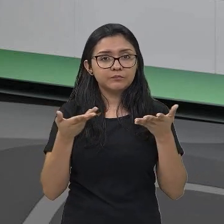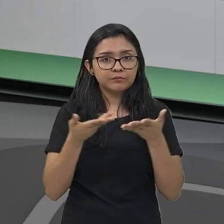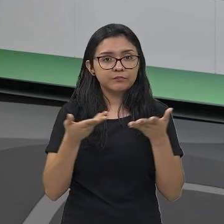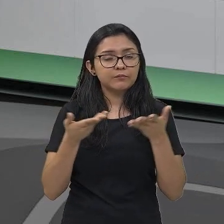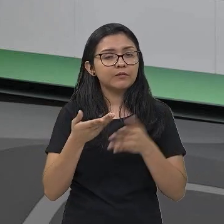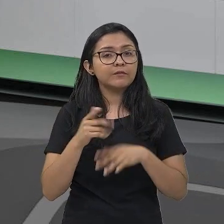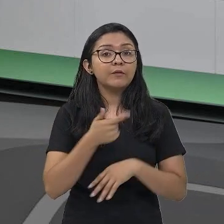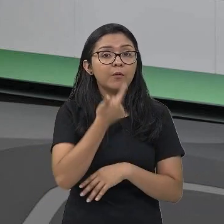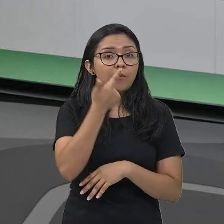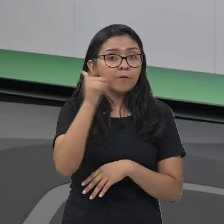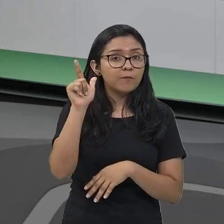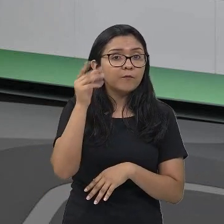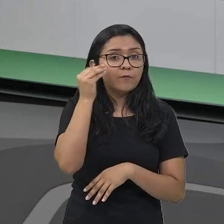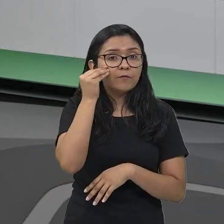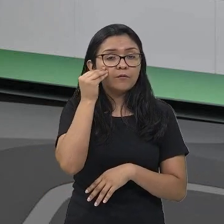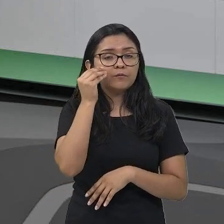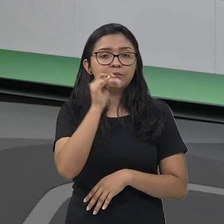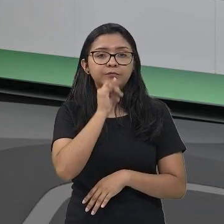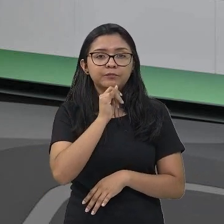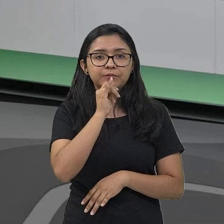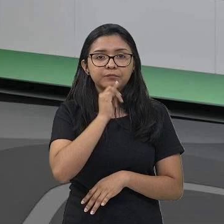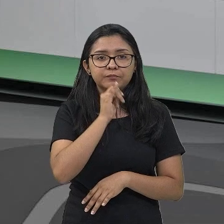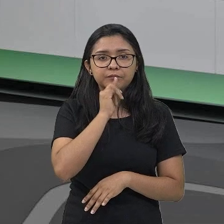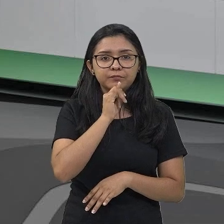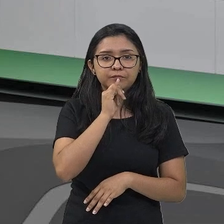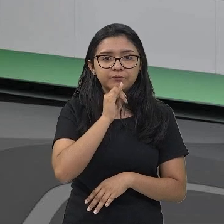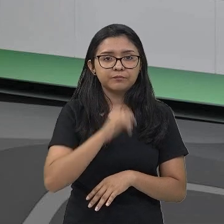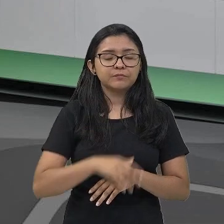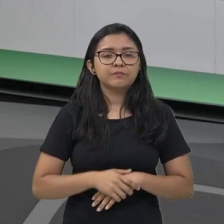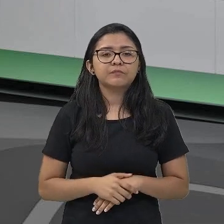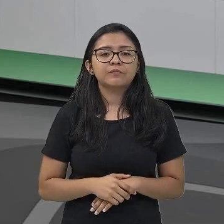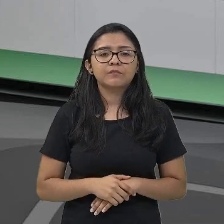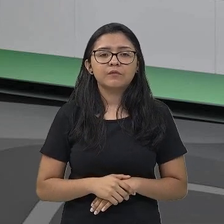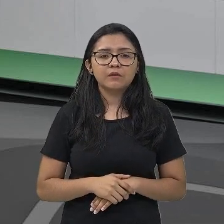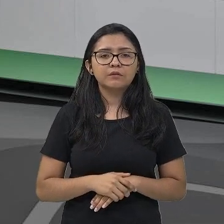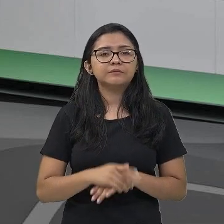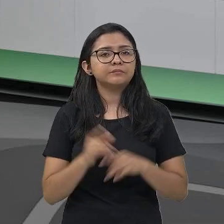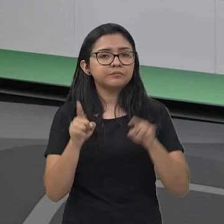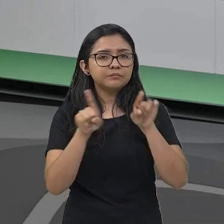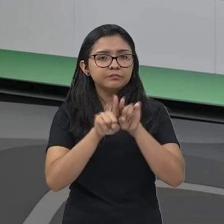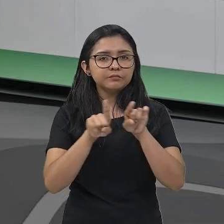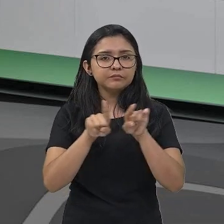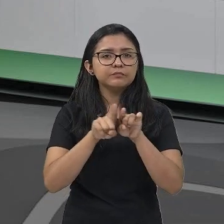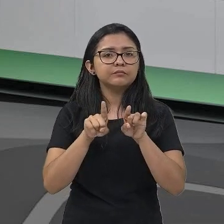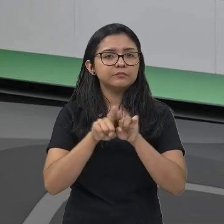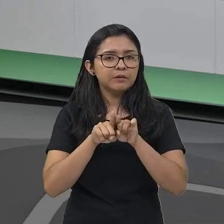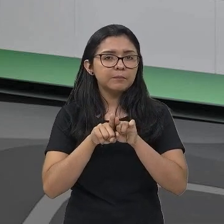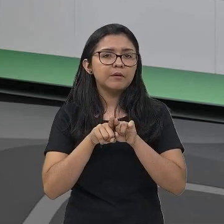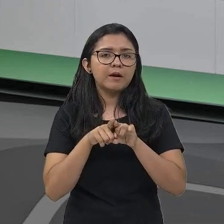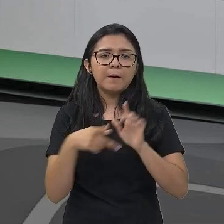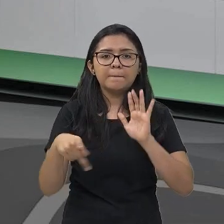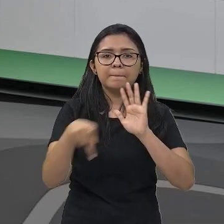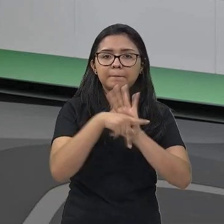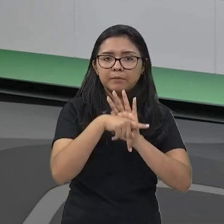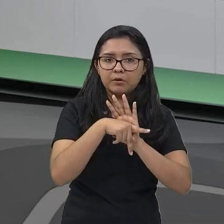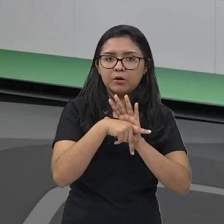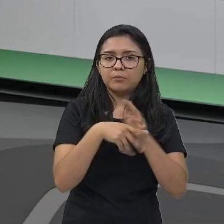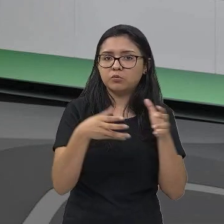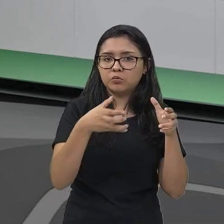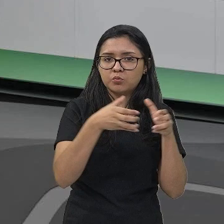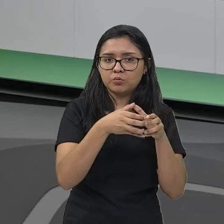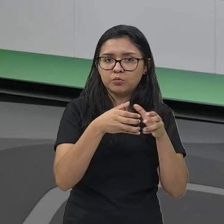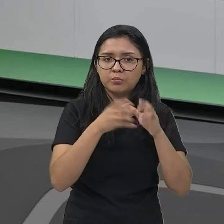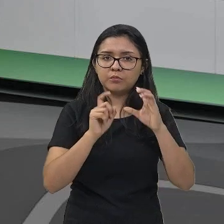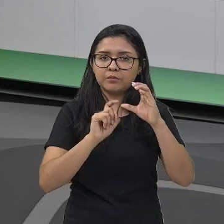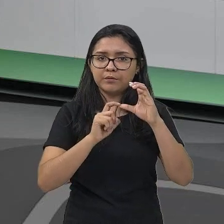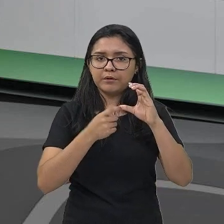outro exemplo, tá bom? De um outro composto orgânico que também é classificado como uma